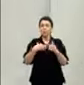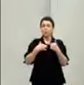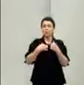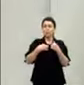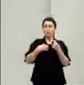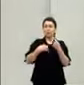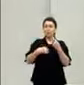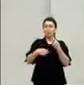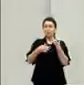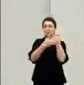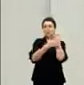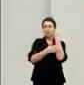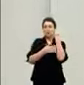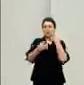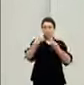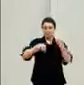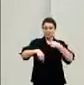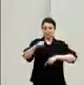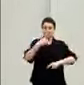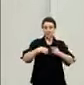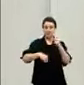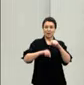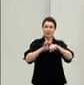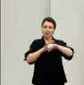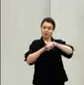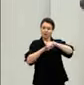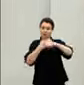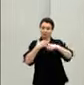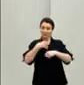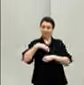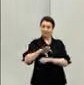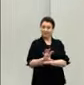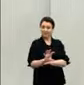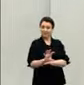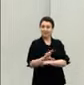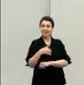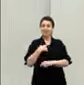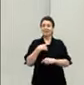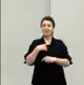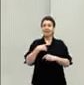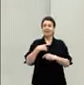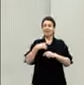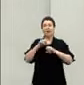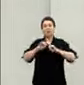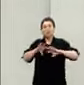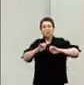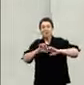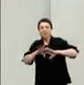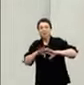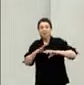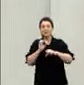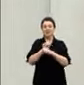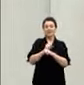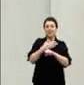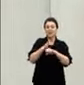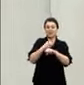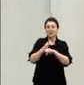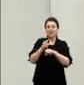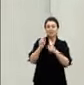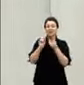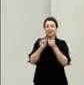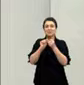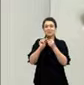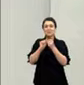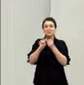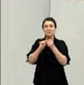Aí o sistema imunológico estava lá de boas, viu ele estava treinando ali, aí quando foi mesmo